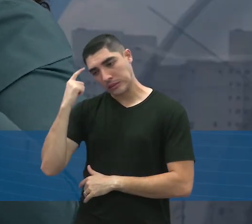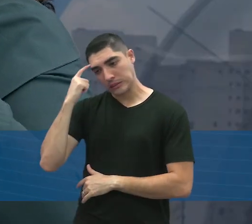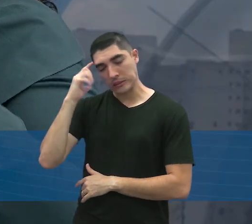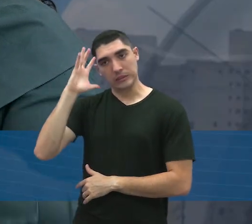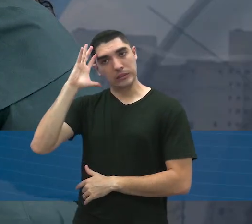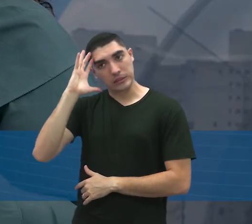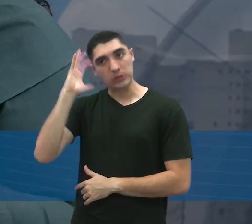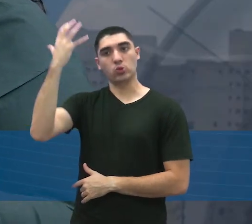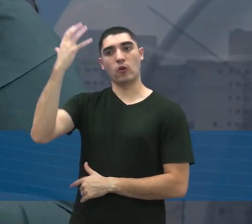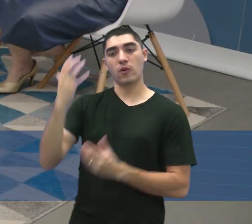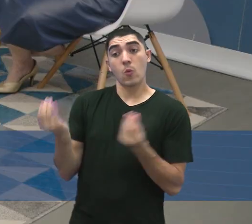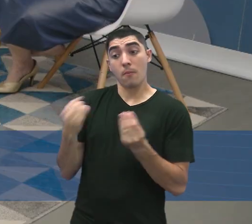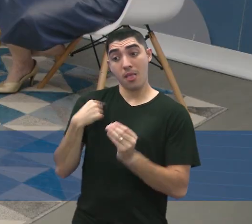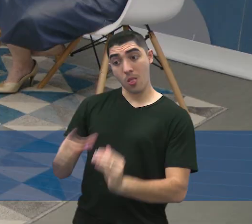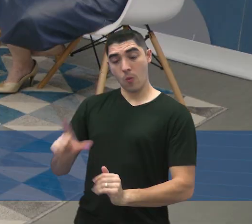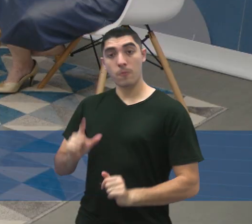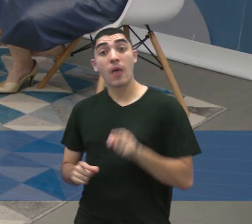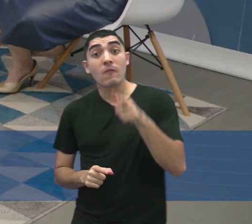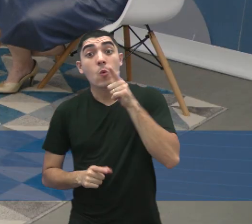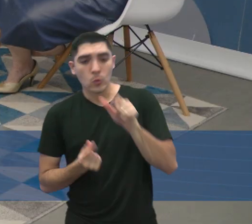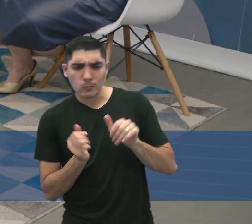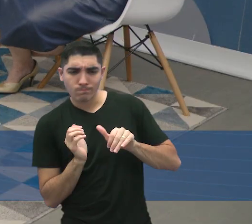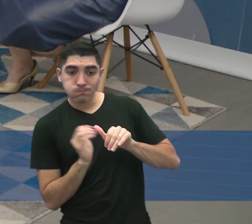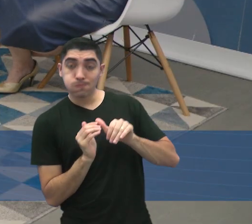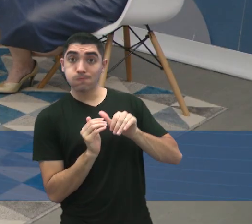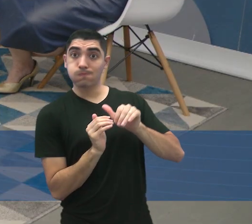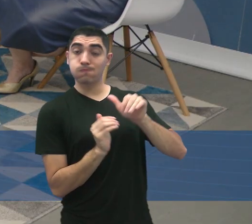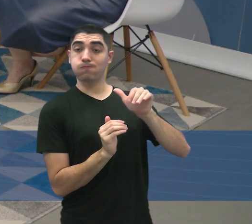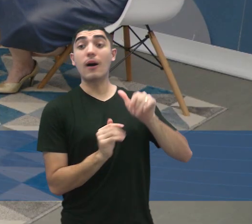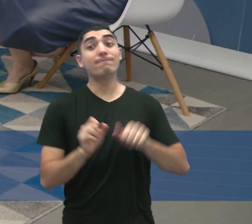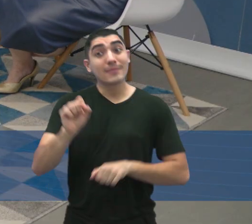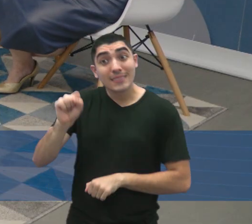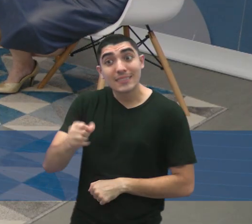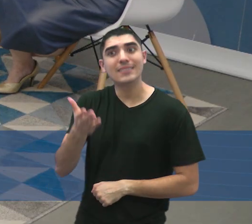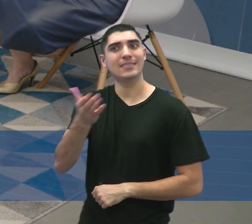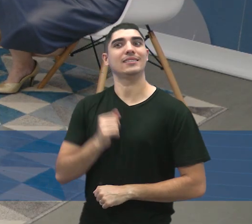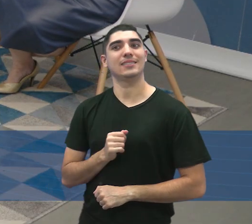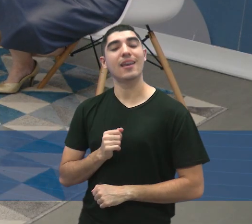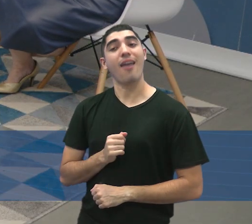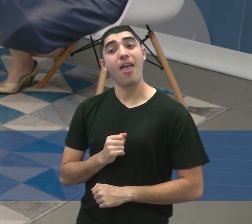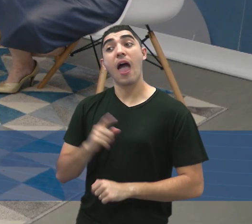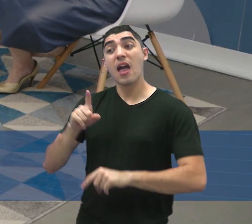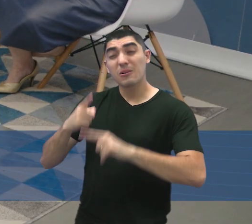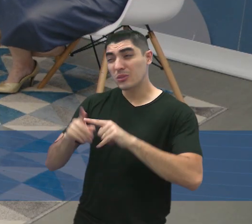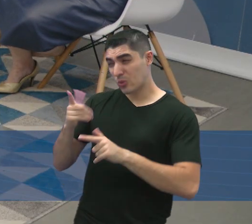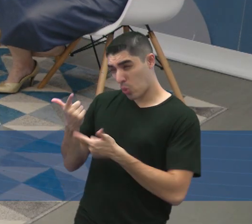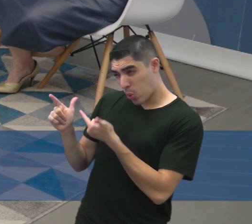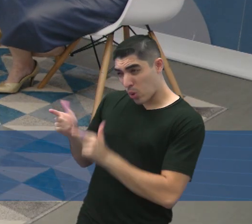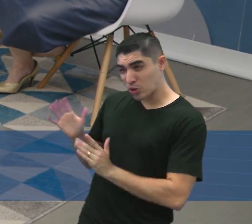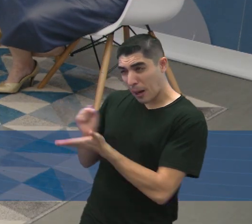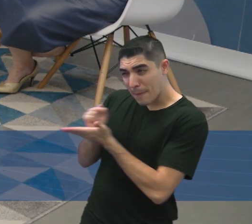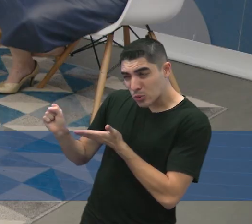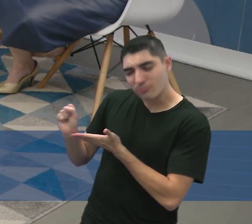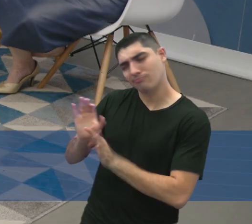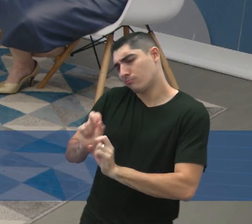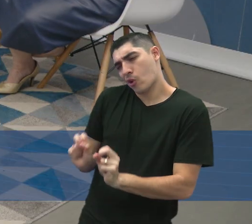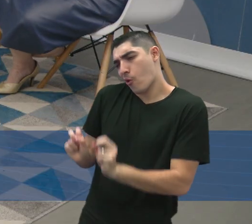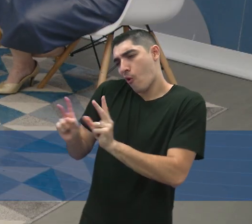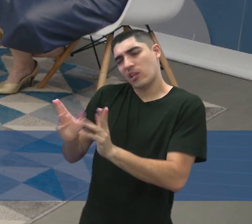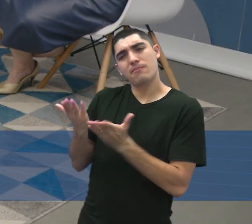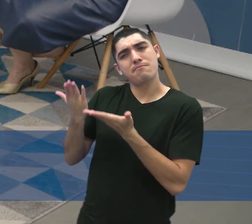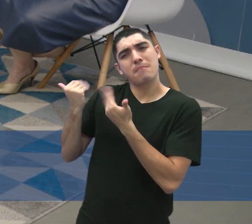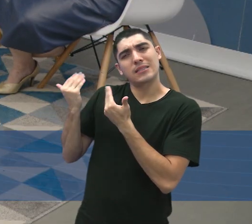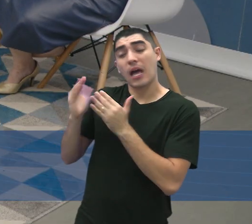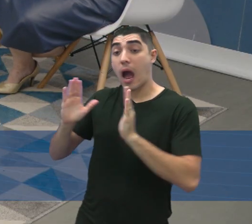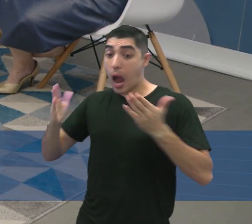me antecipar. Cortar gorduras. Cortar gordura. Sim. E aquilo que já passou, eu não consigo mais mudar. Ficou no passado, mas